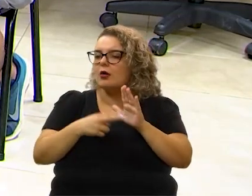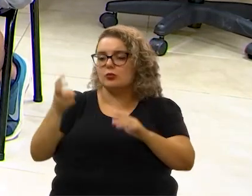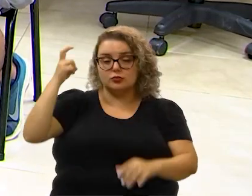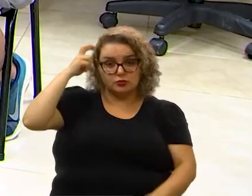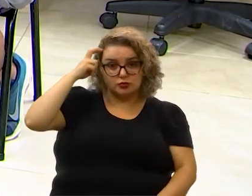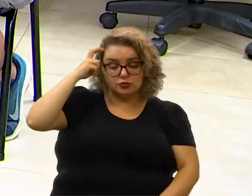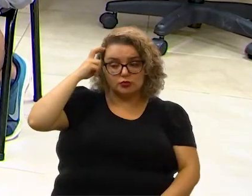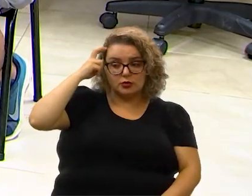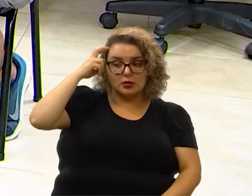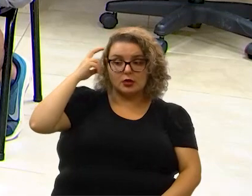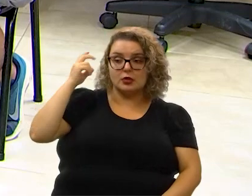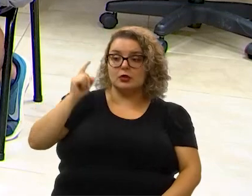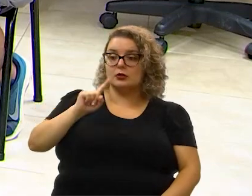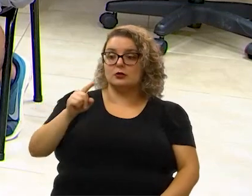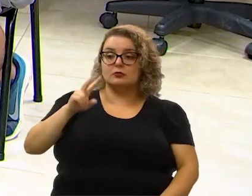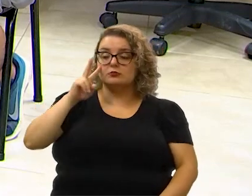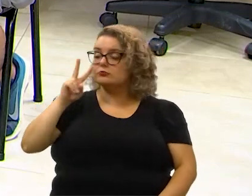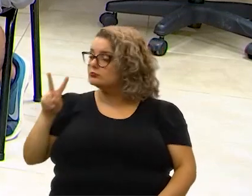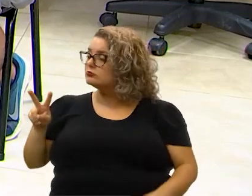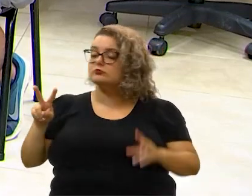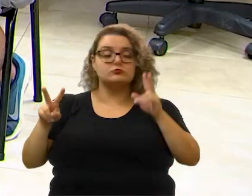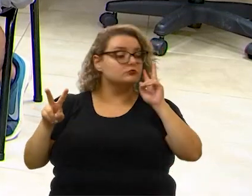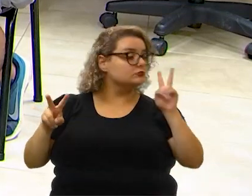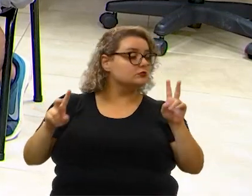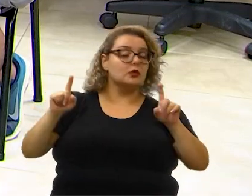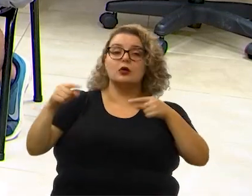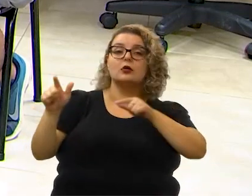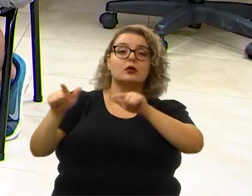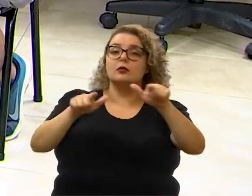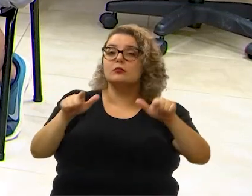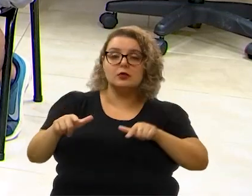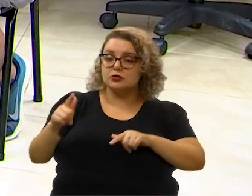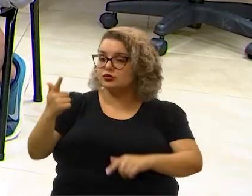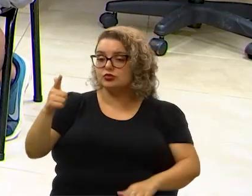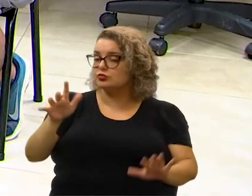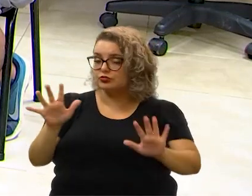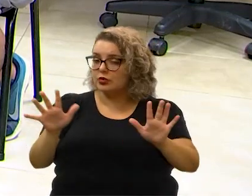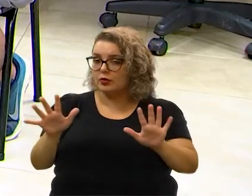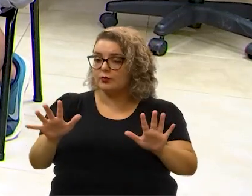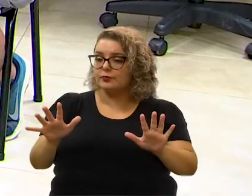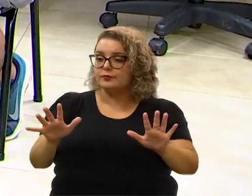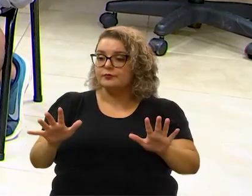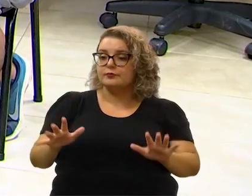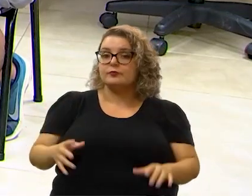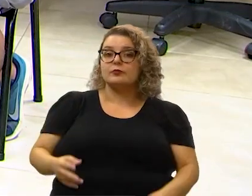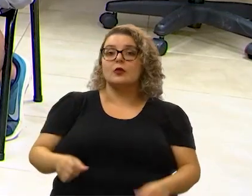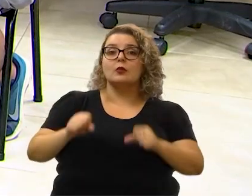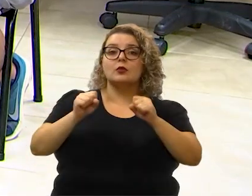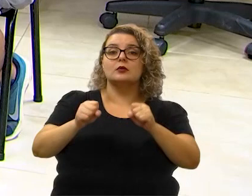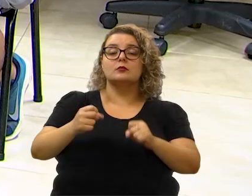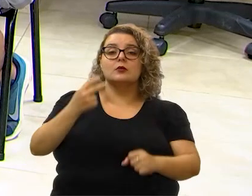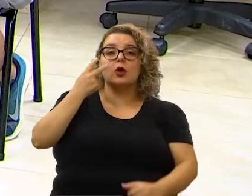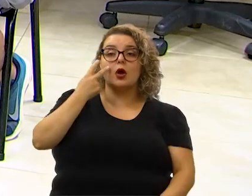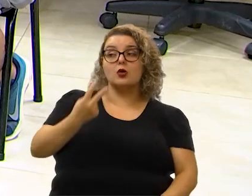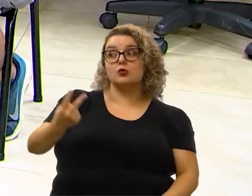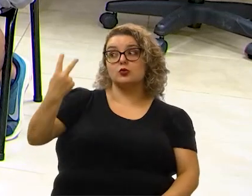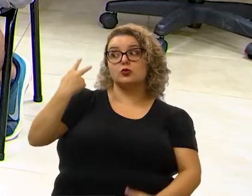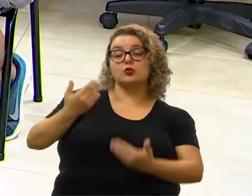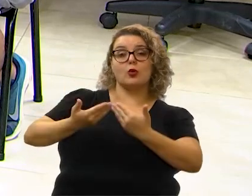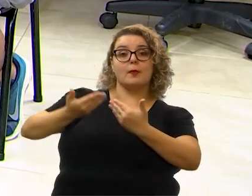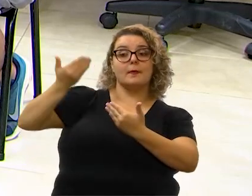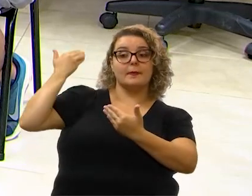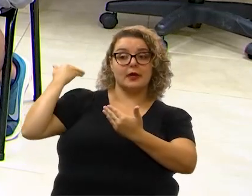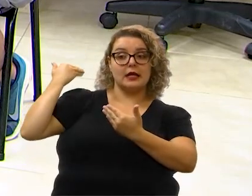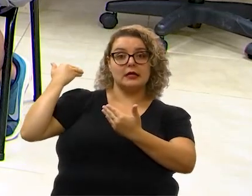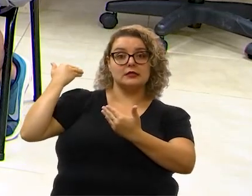cultural, não necessariamente nós precisamos olhar para o lado, olhar para outras regiões geográficas. Nós podemos olhar para trás, mas olhar para trás